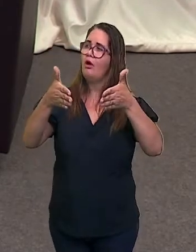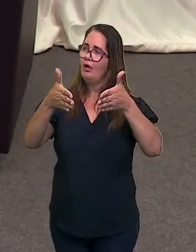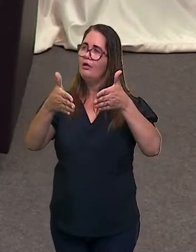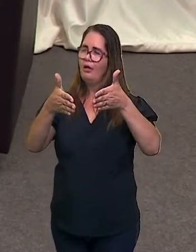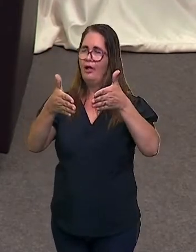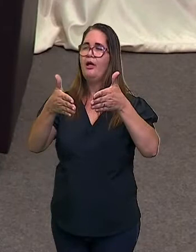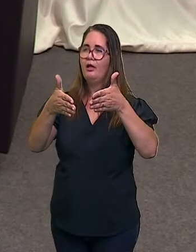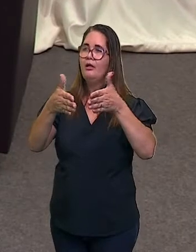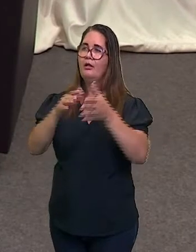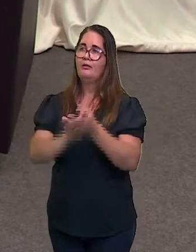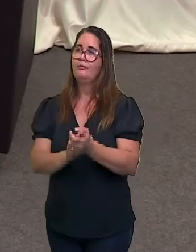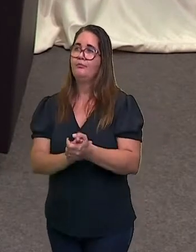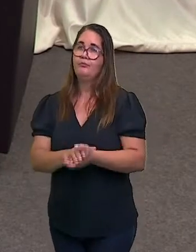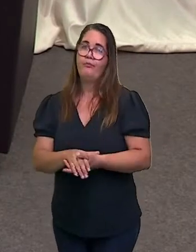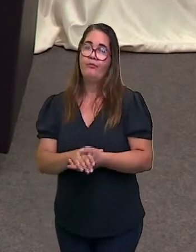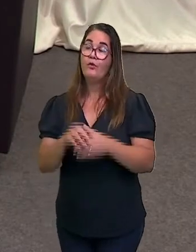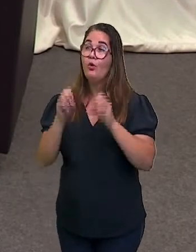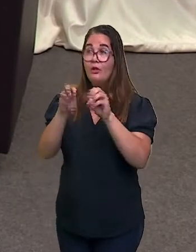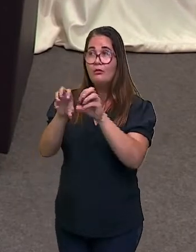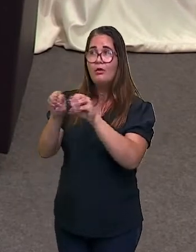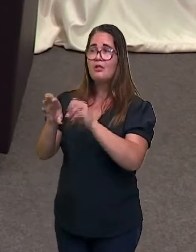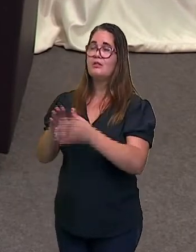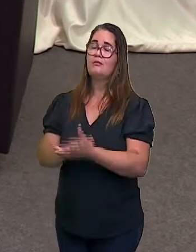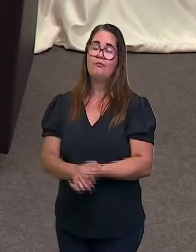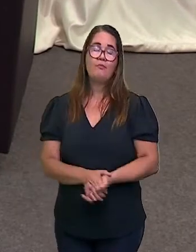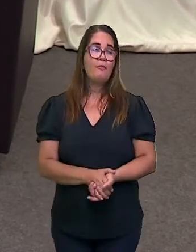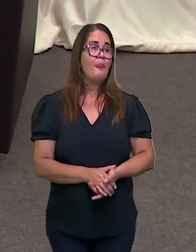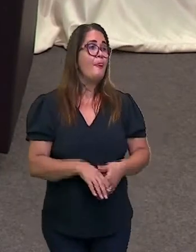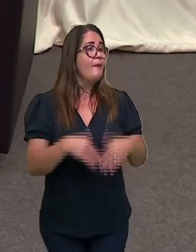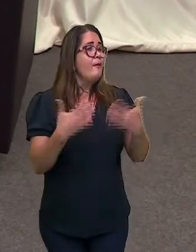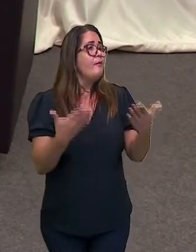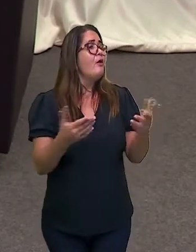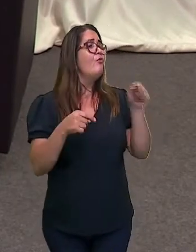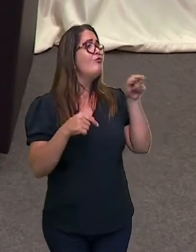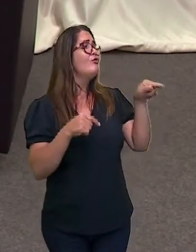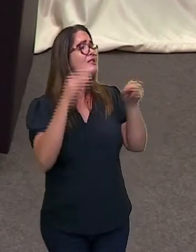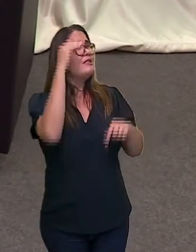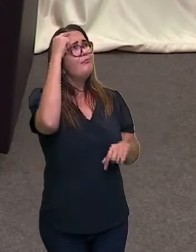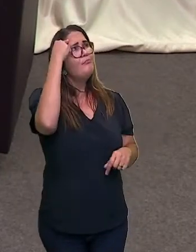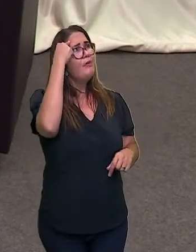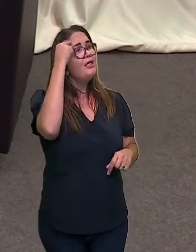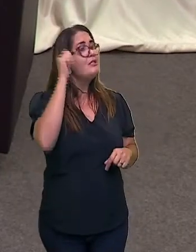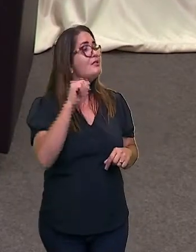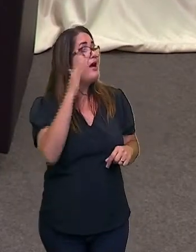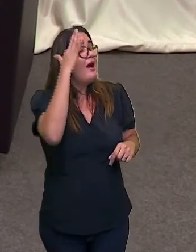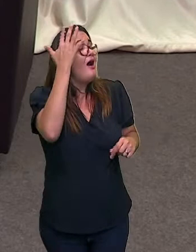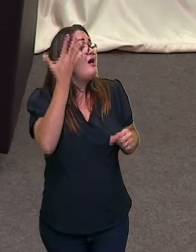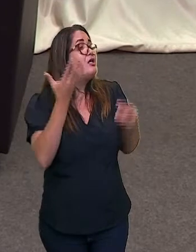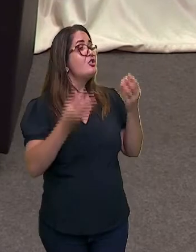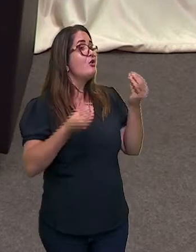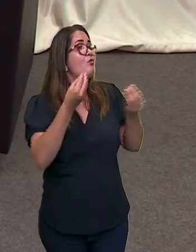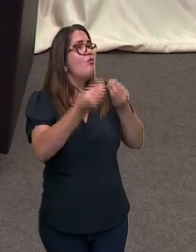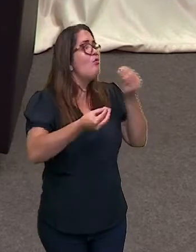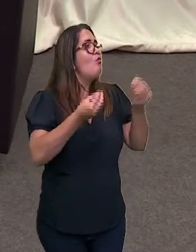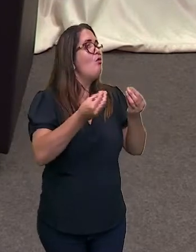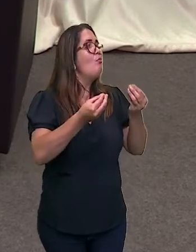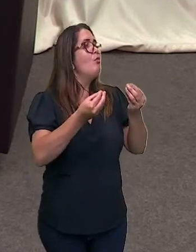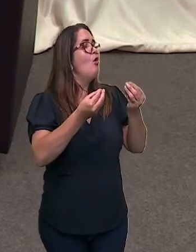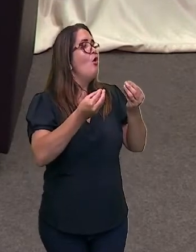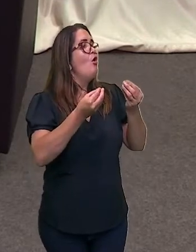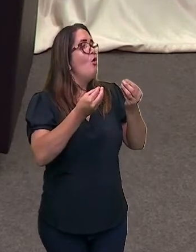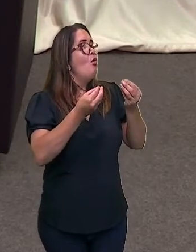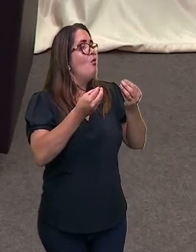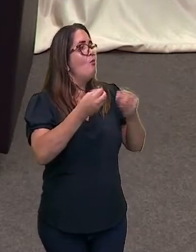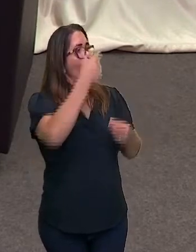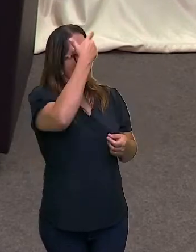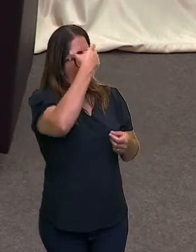família. E qual que você acha que deveria, né, ou deve ser a postura de um profissional da